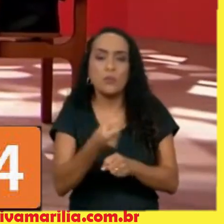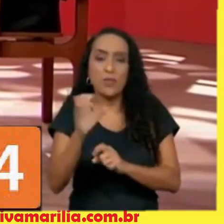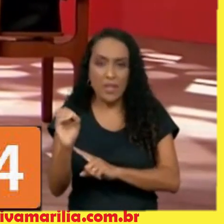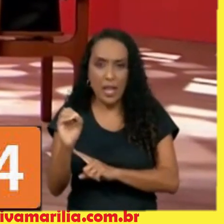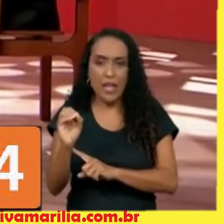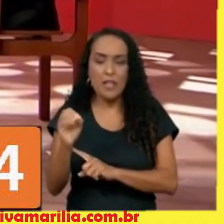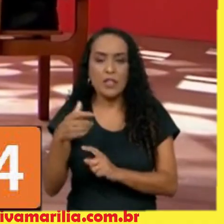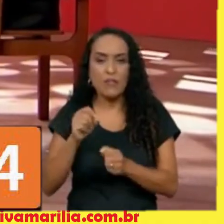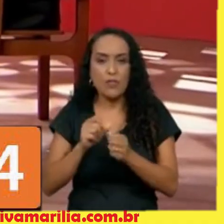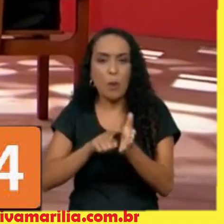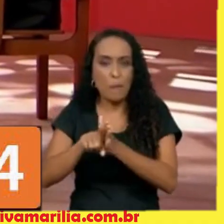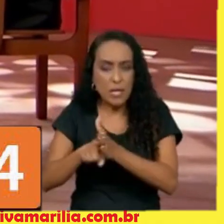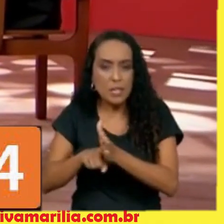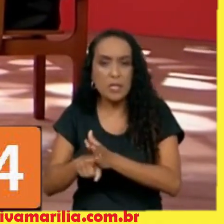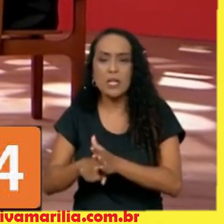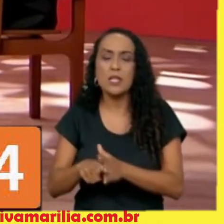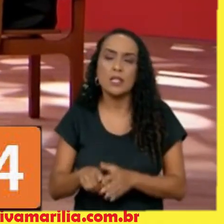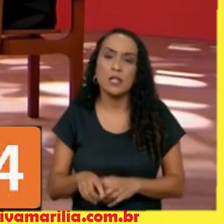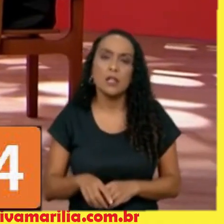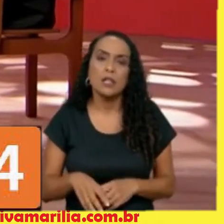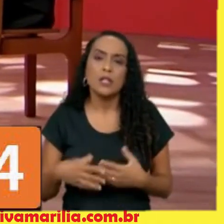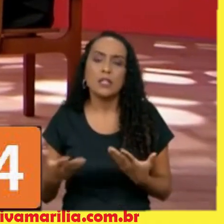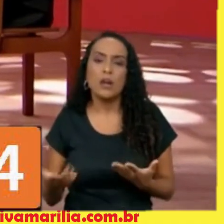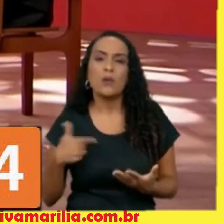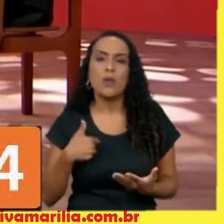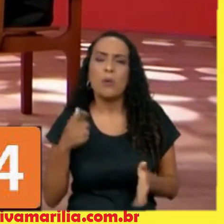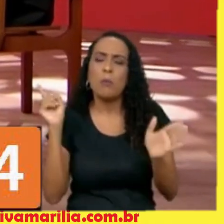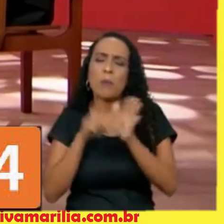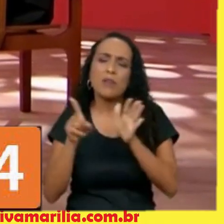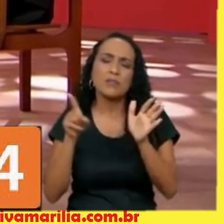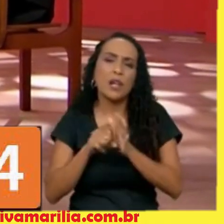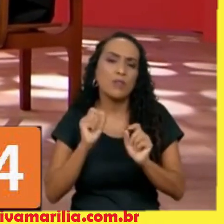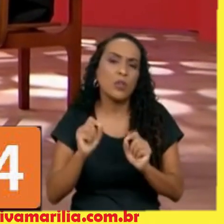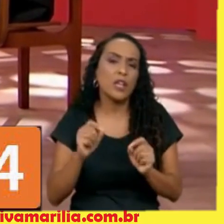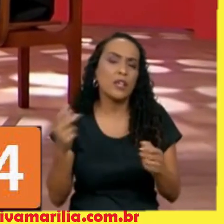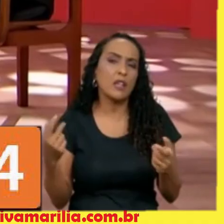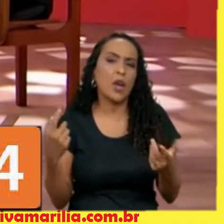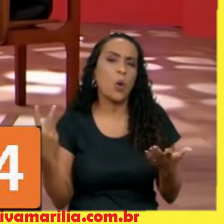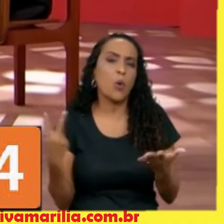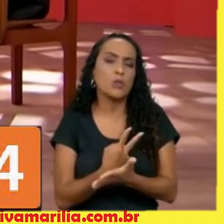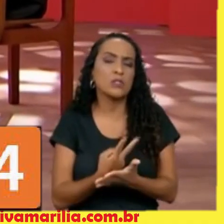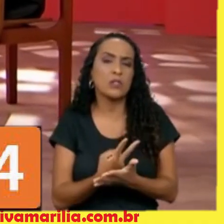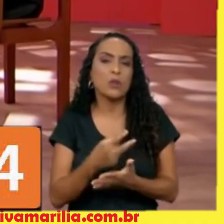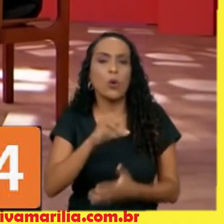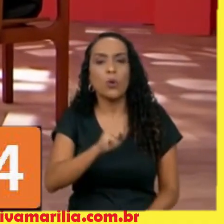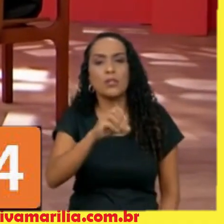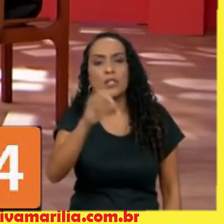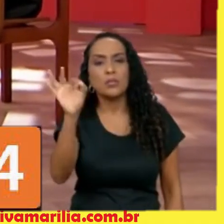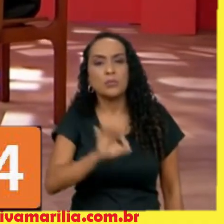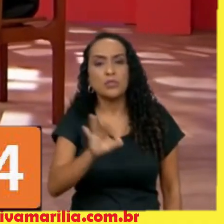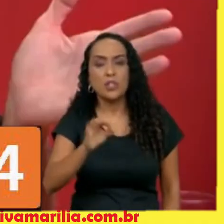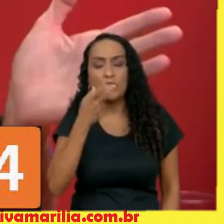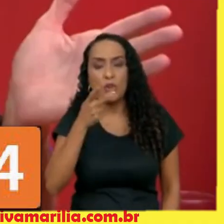ganhar mais dinheiro, né? Os pobres e tudo. Né? E eu perguntava para eles o que foi que causou isso e tal. 80%